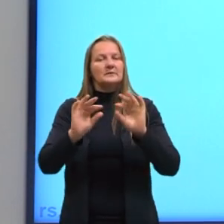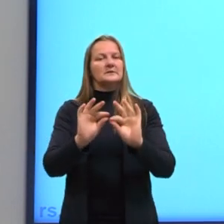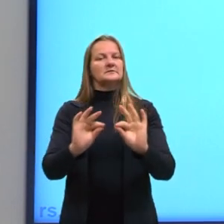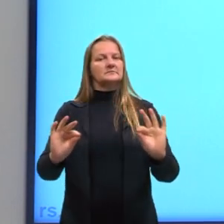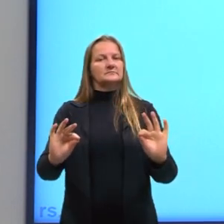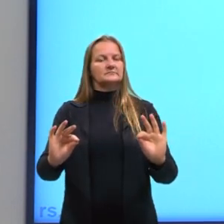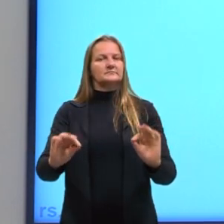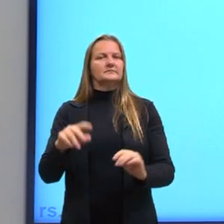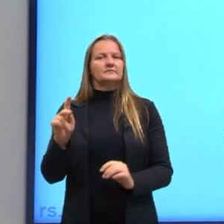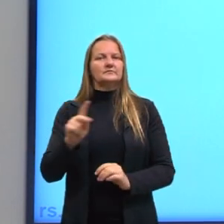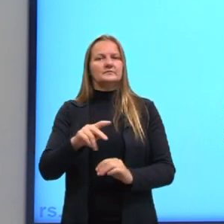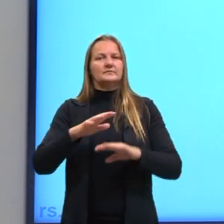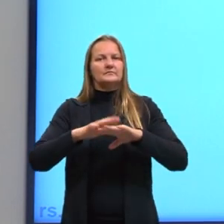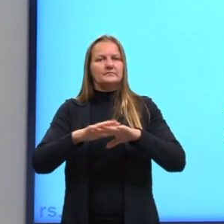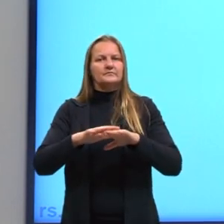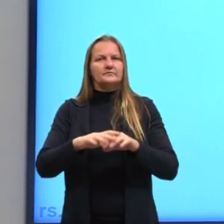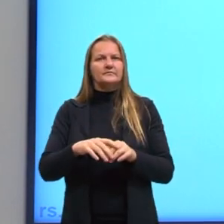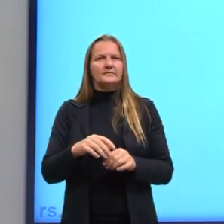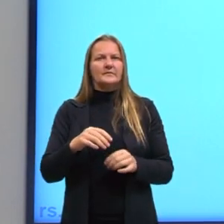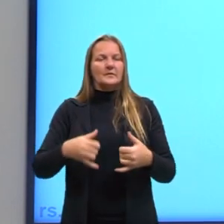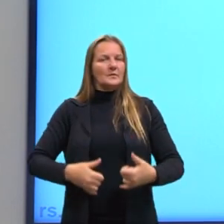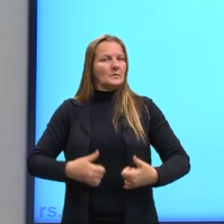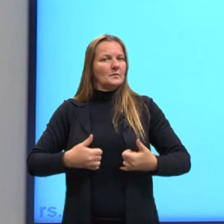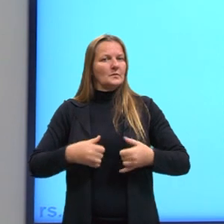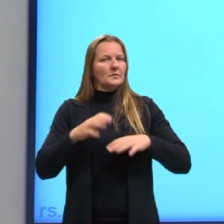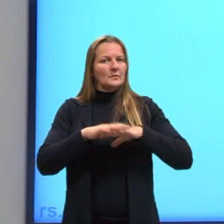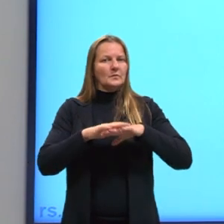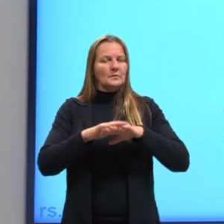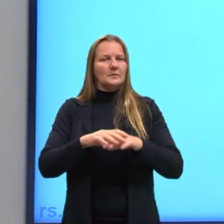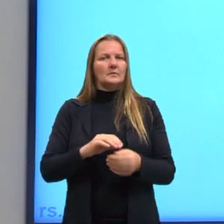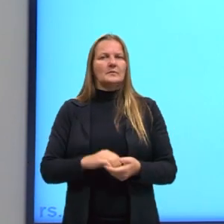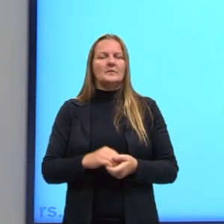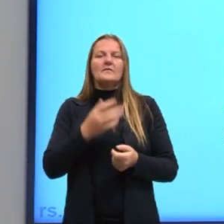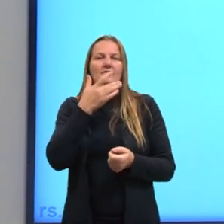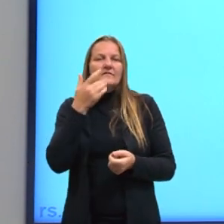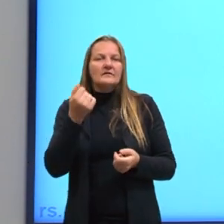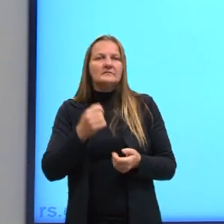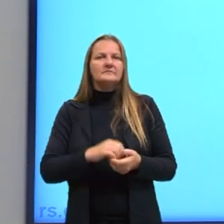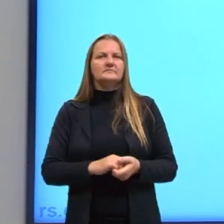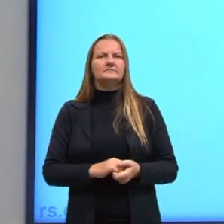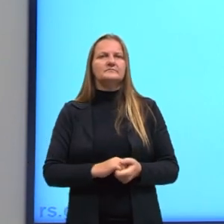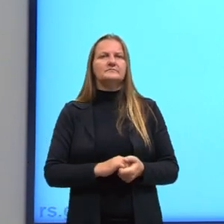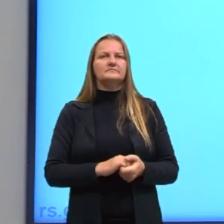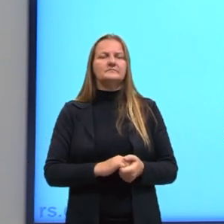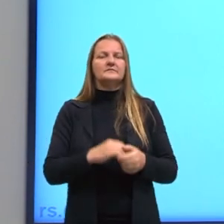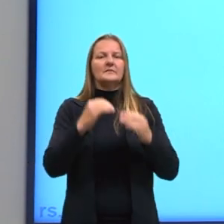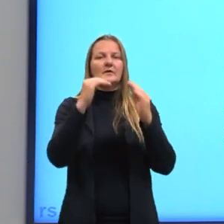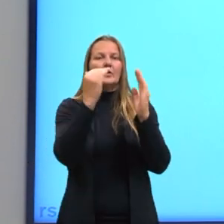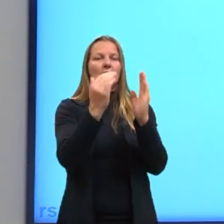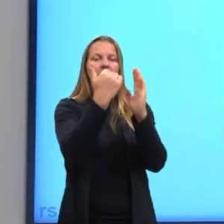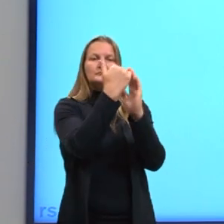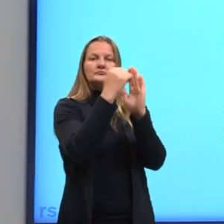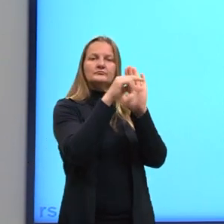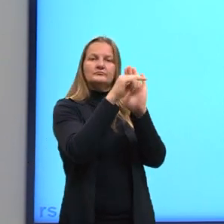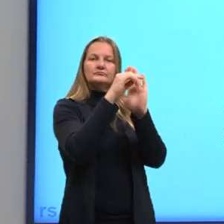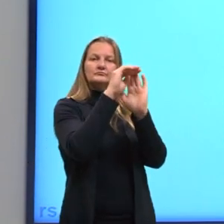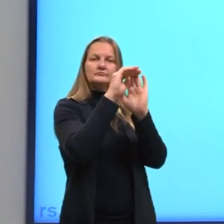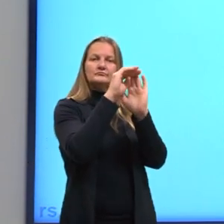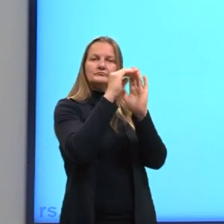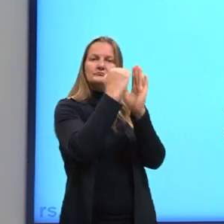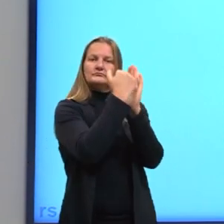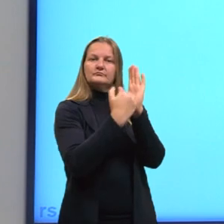Simples professora de matemática que ficar orgulhosa com essa matemática bem fácil eu só vou diminuir esses negativos do